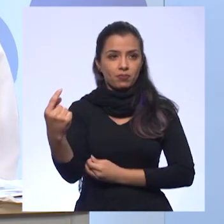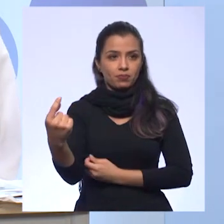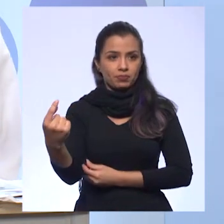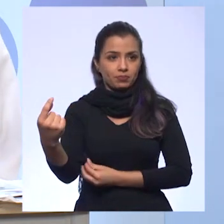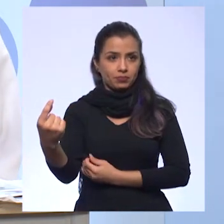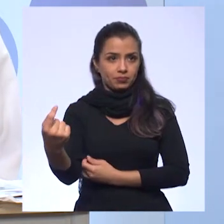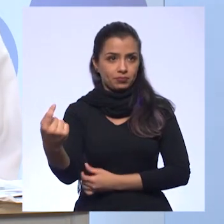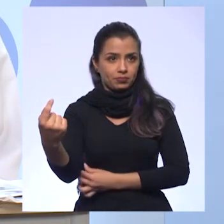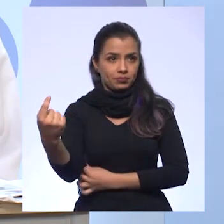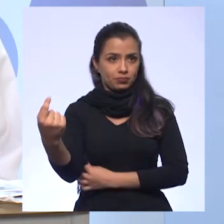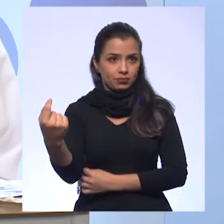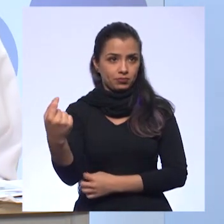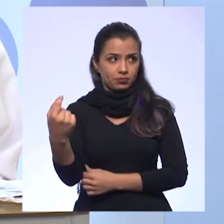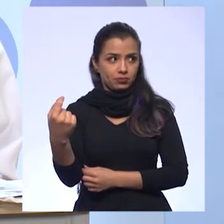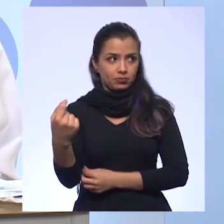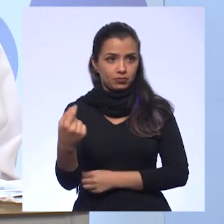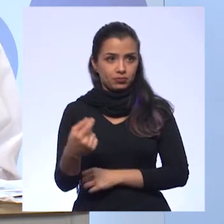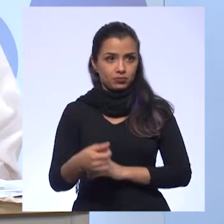explicar.